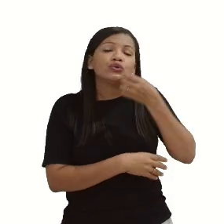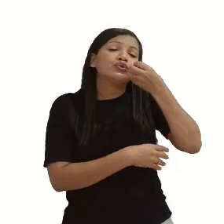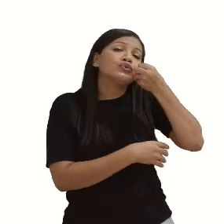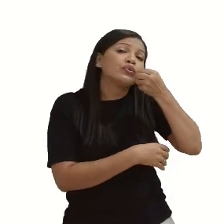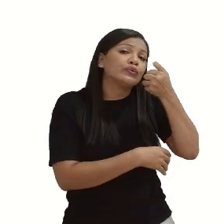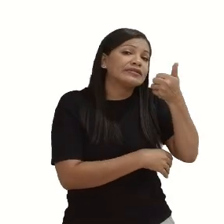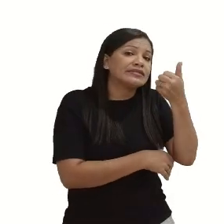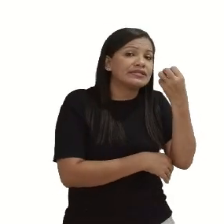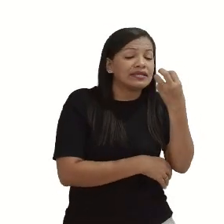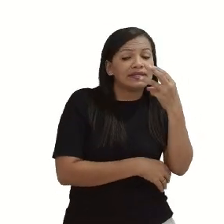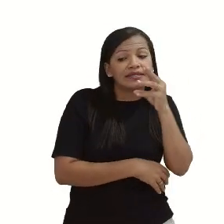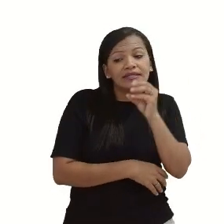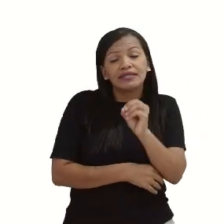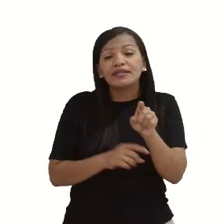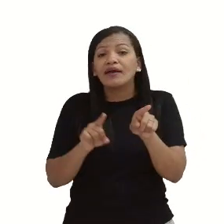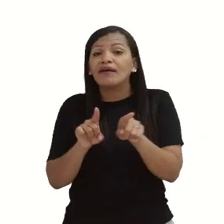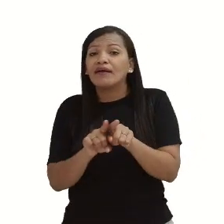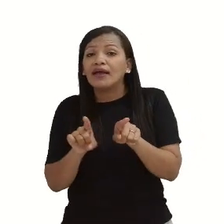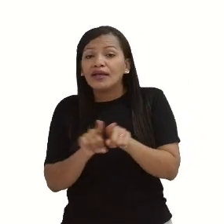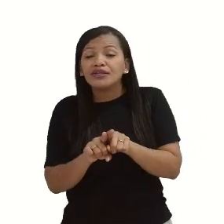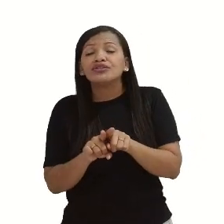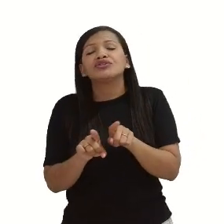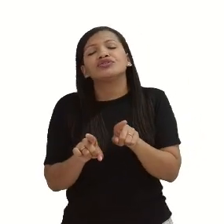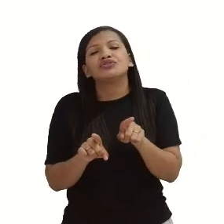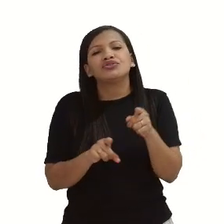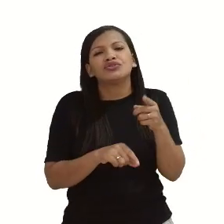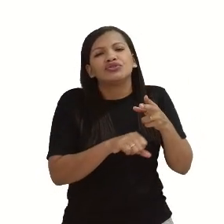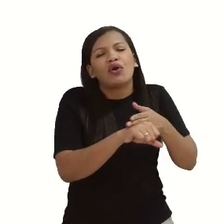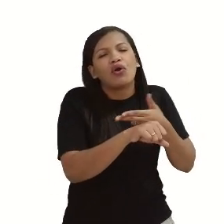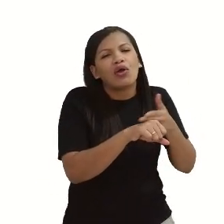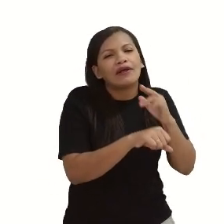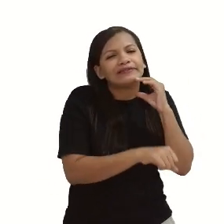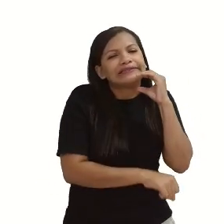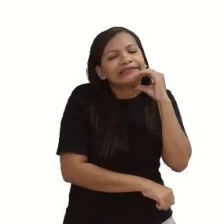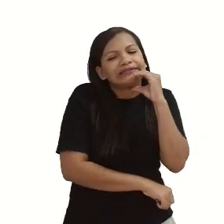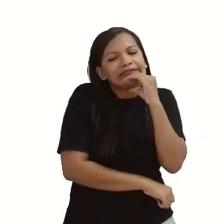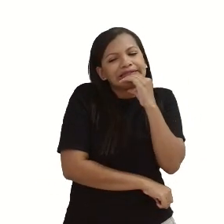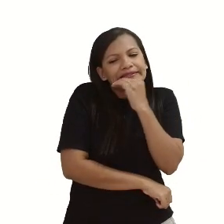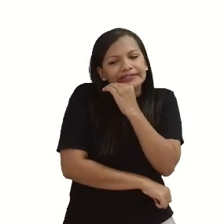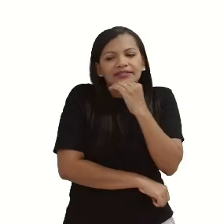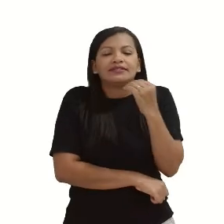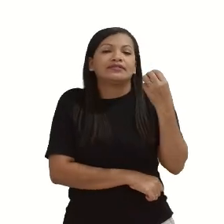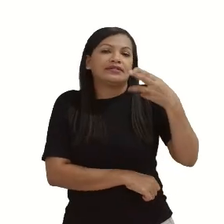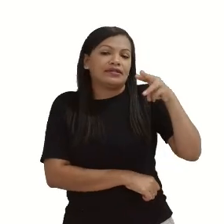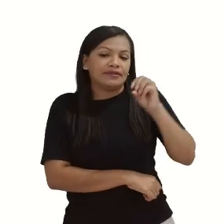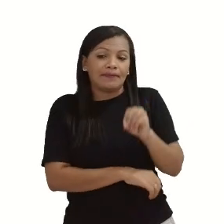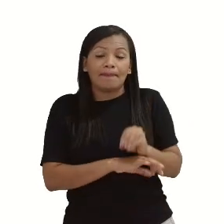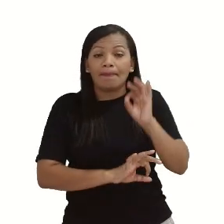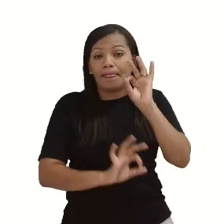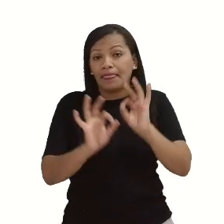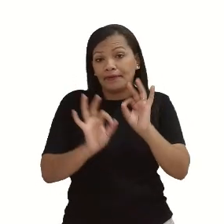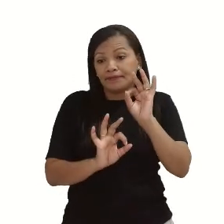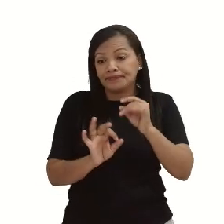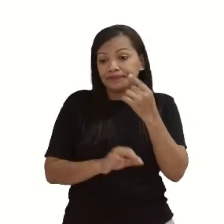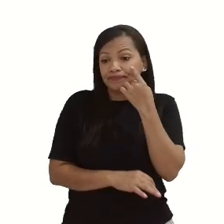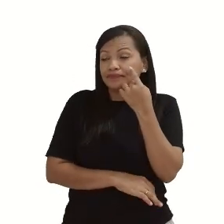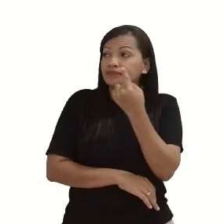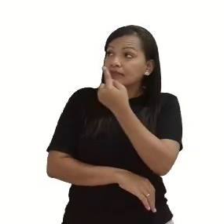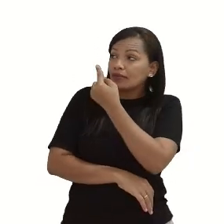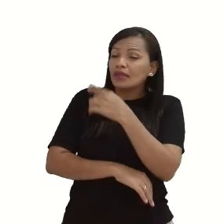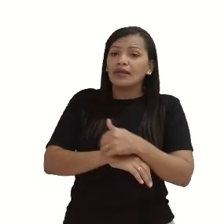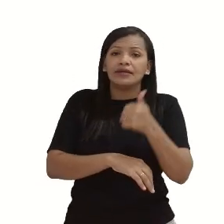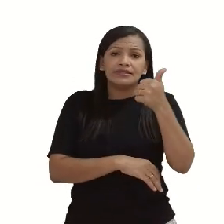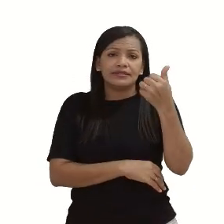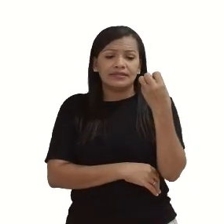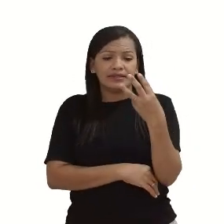gráficos ali melhor representa essa tabela? Então, bora organizar da seguinte forma. Por que eu destaquei